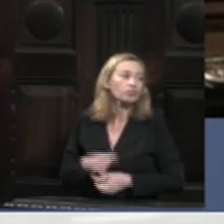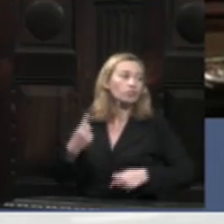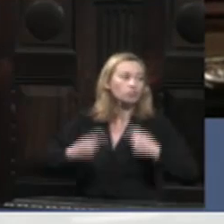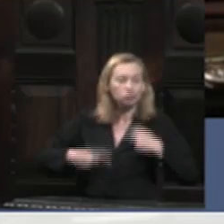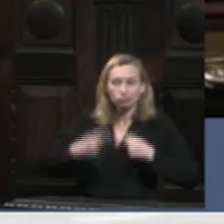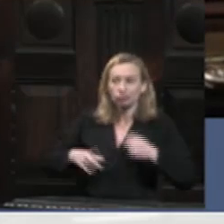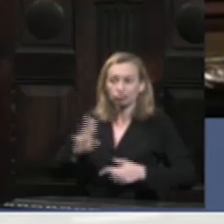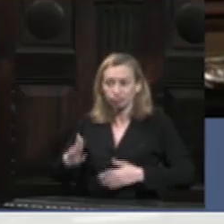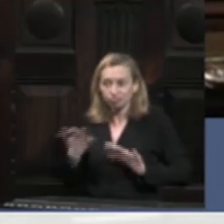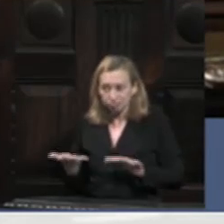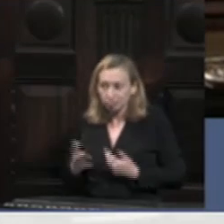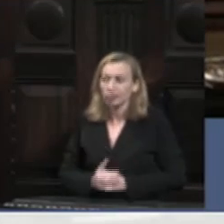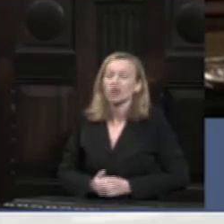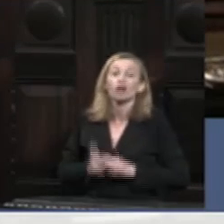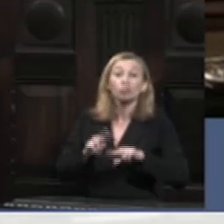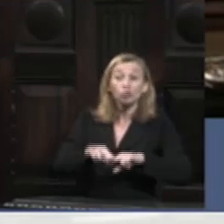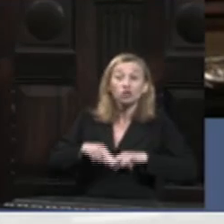bancadas